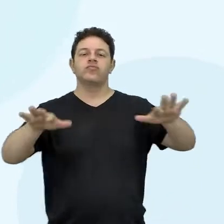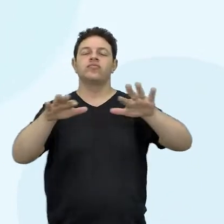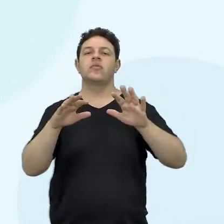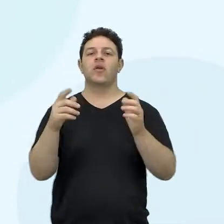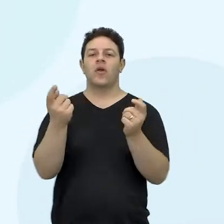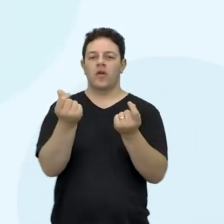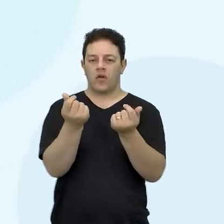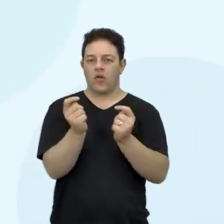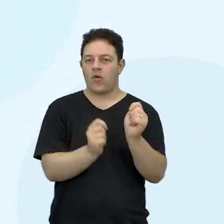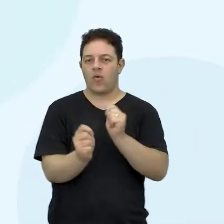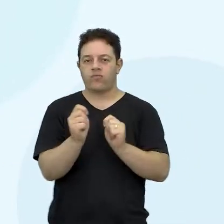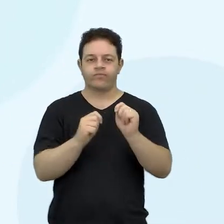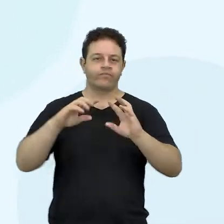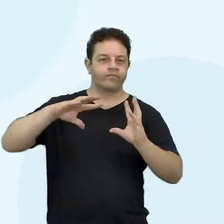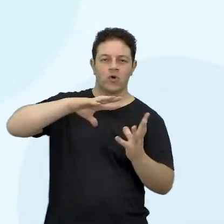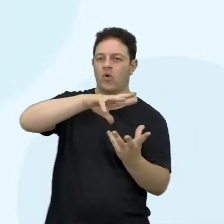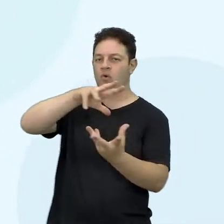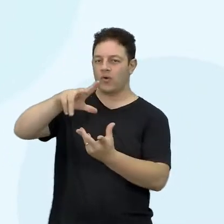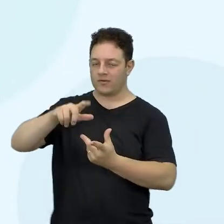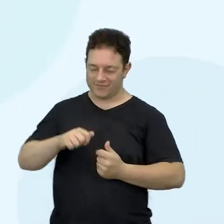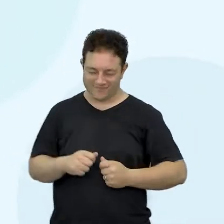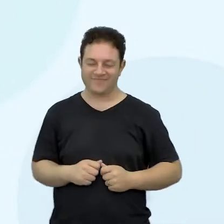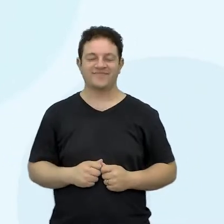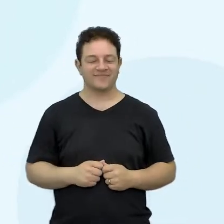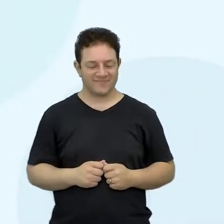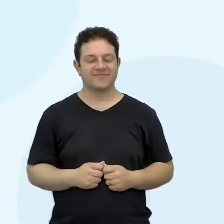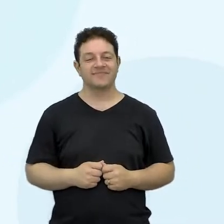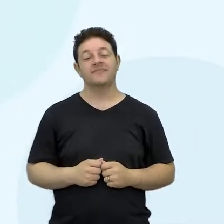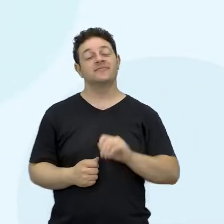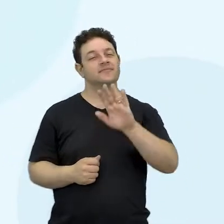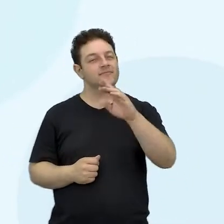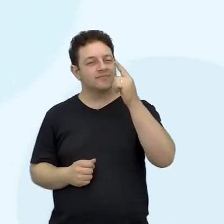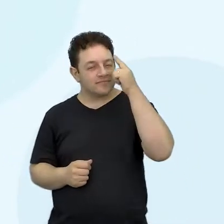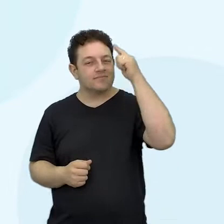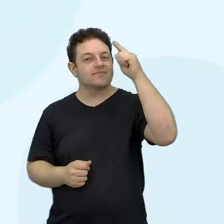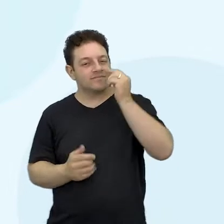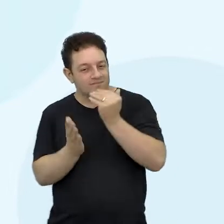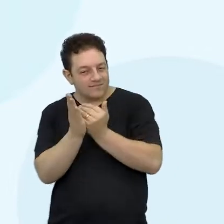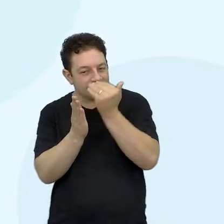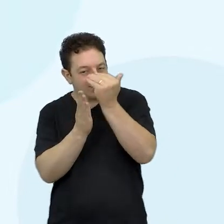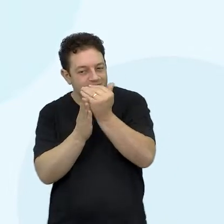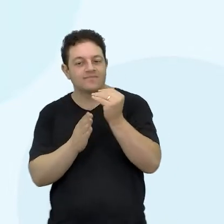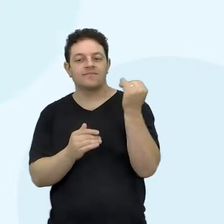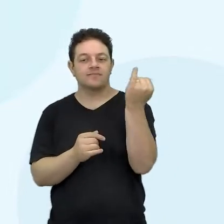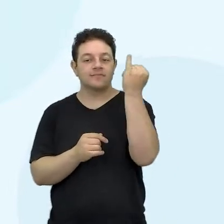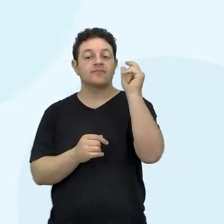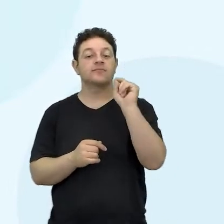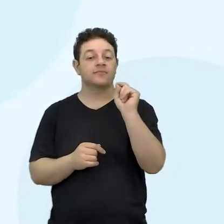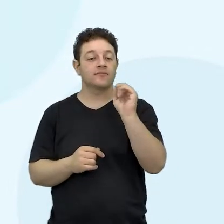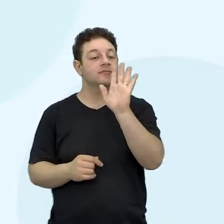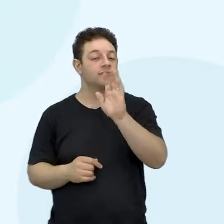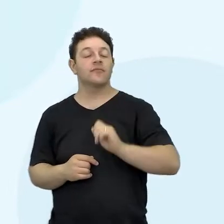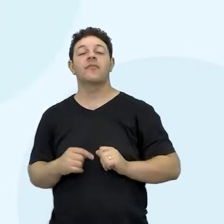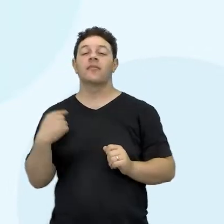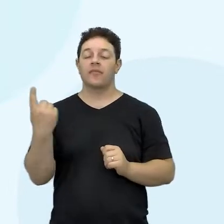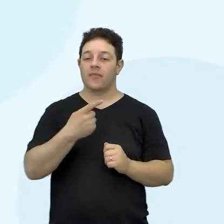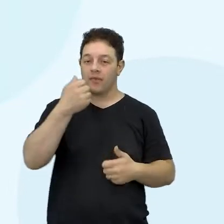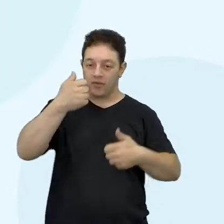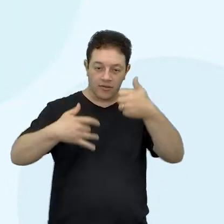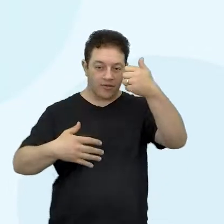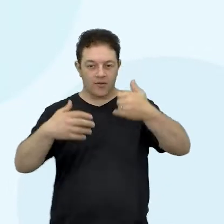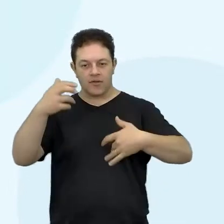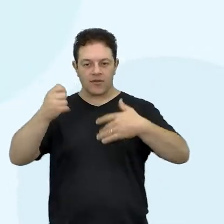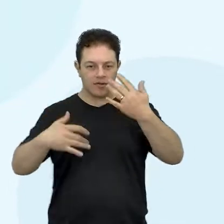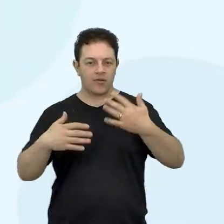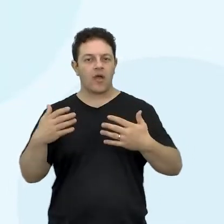economia mundial. Então, apenas para enfatizar um pouquinho mais, nós então falamos